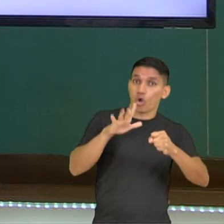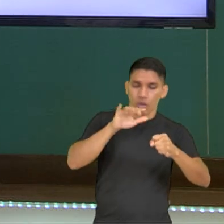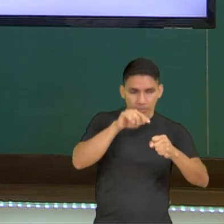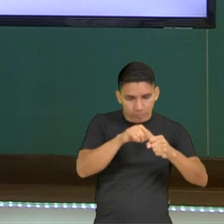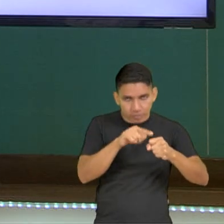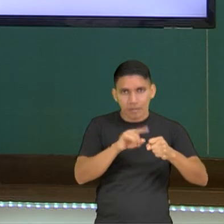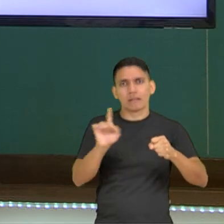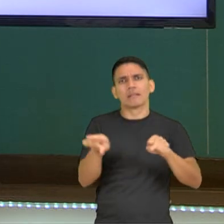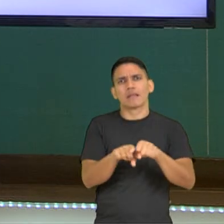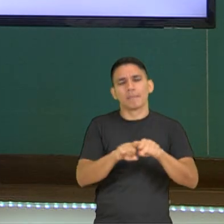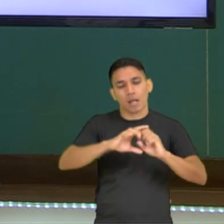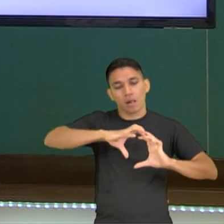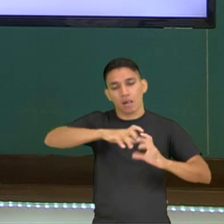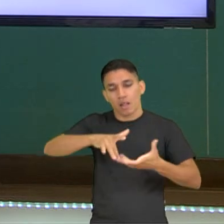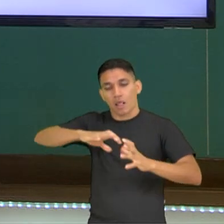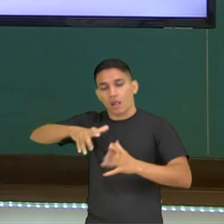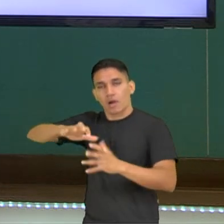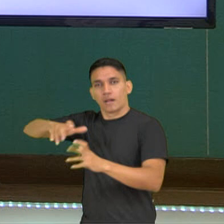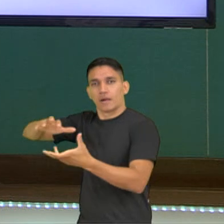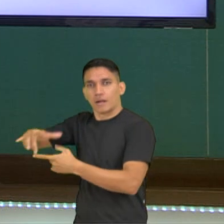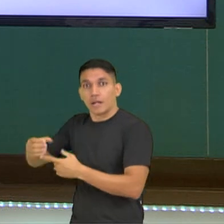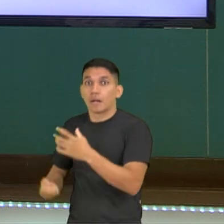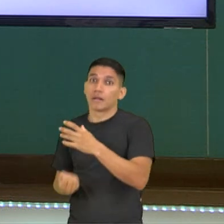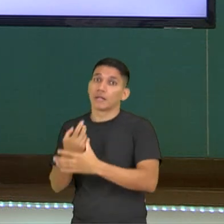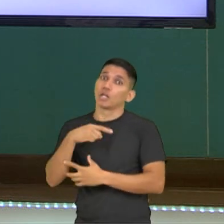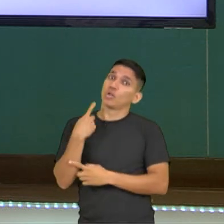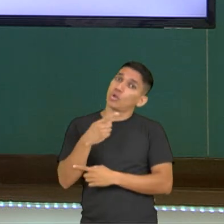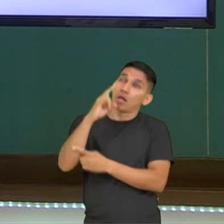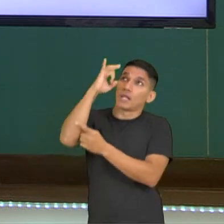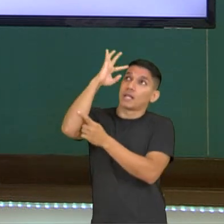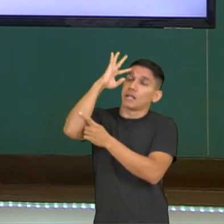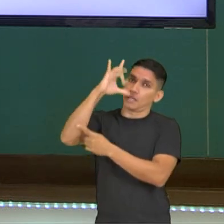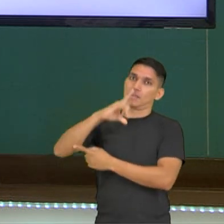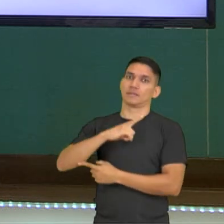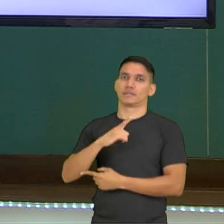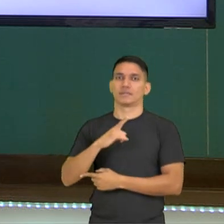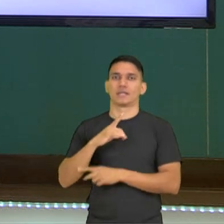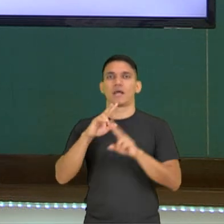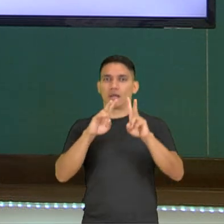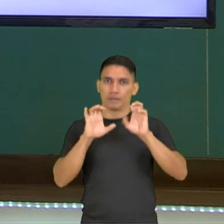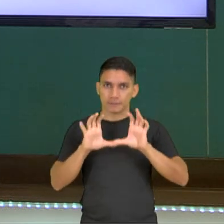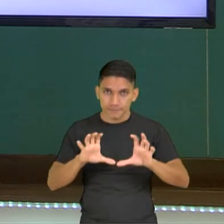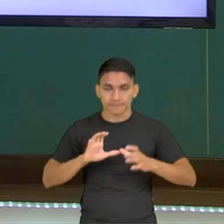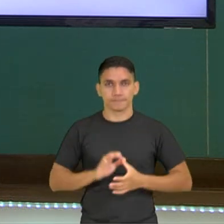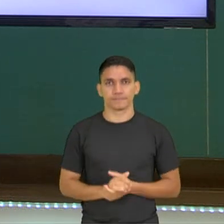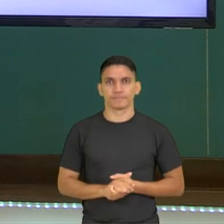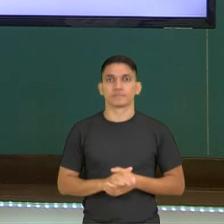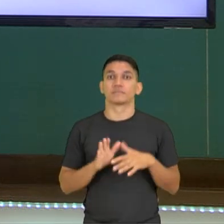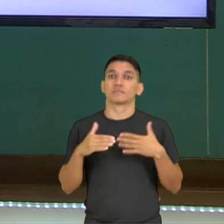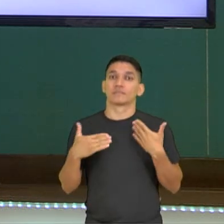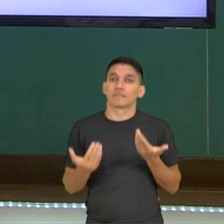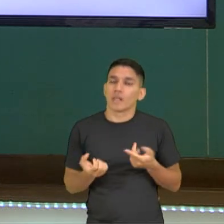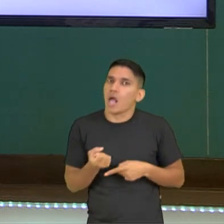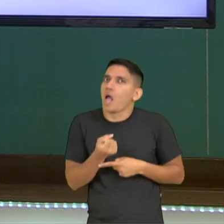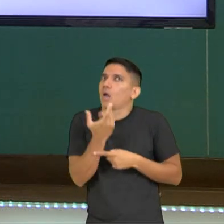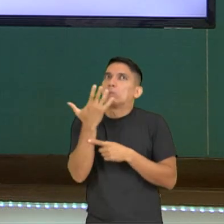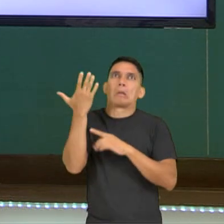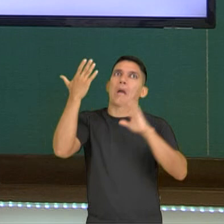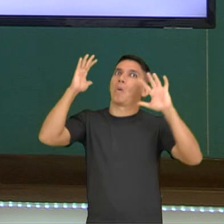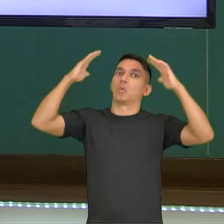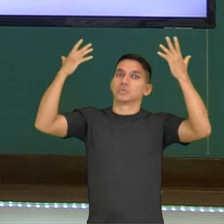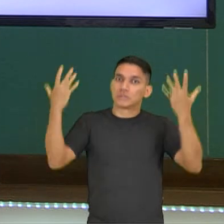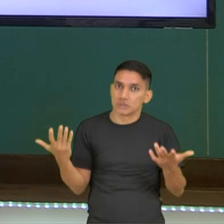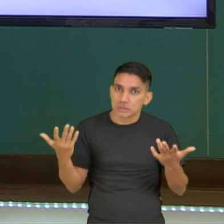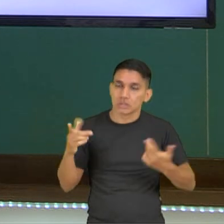planetas que foram formados, nós temos uma teoria sobre isso. Algo